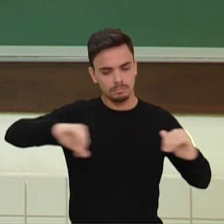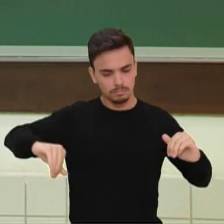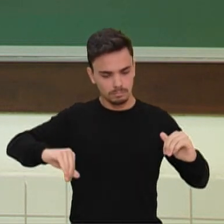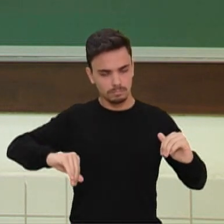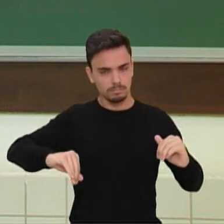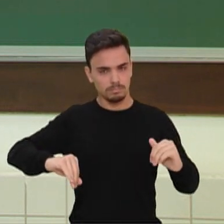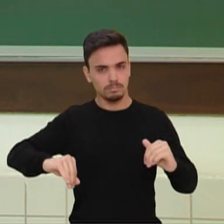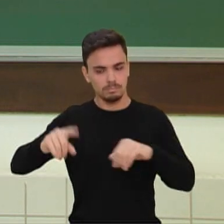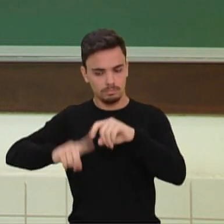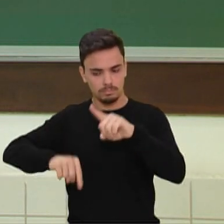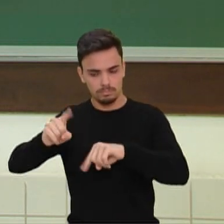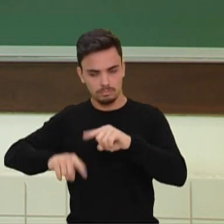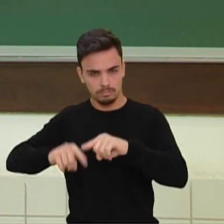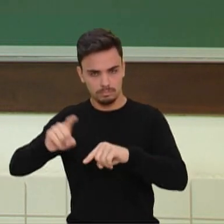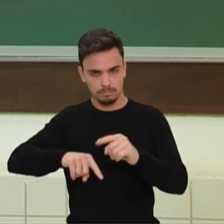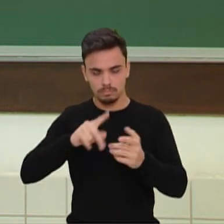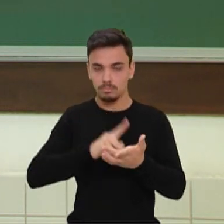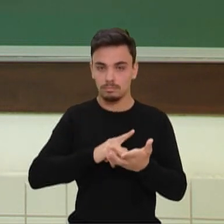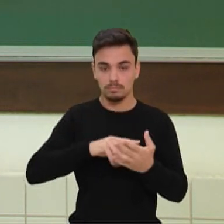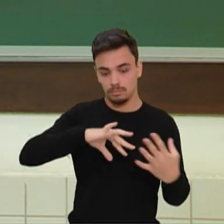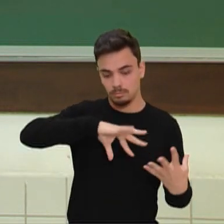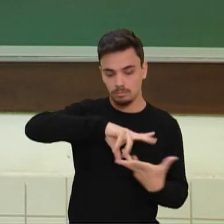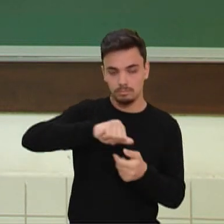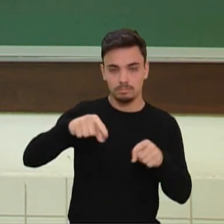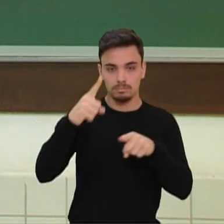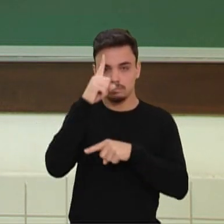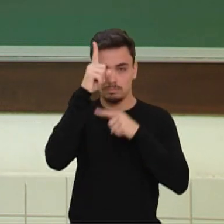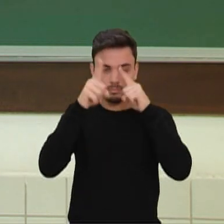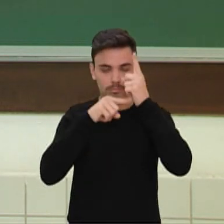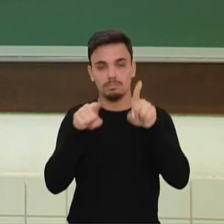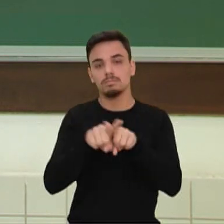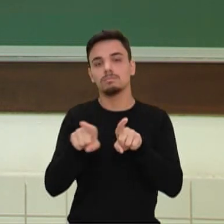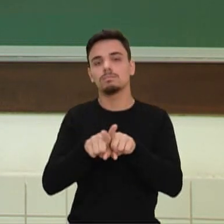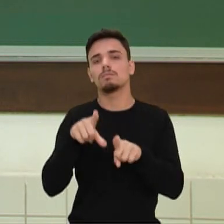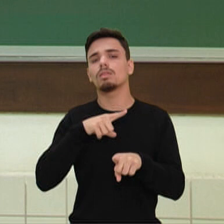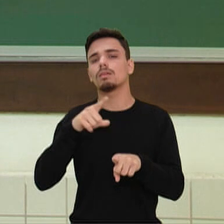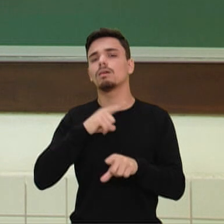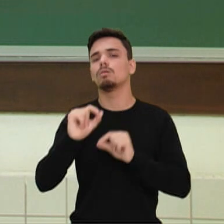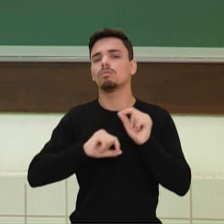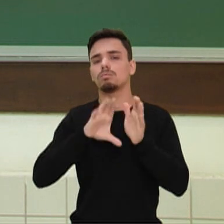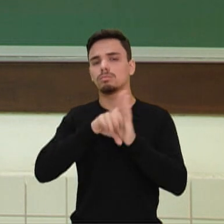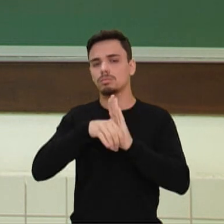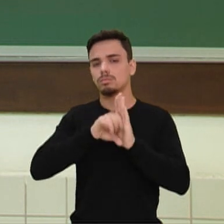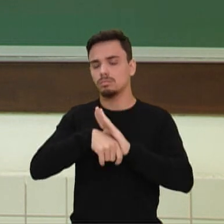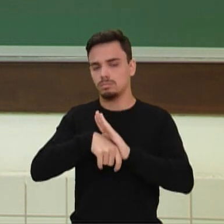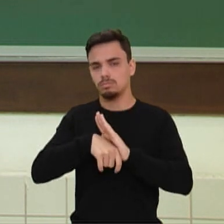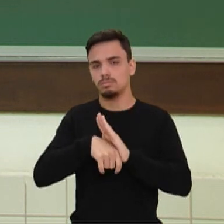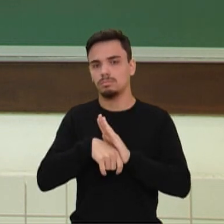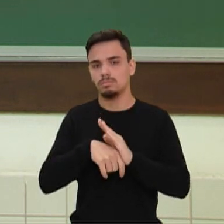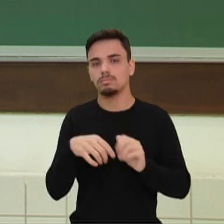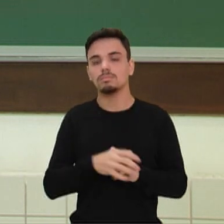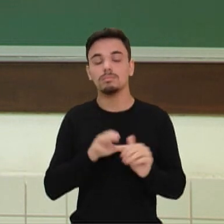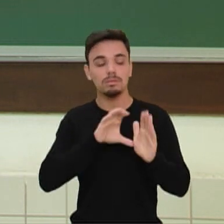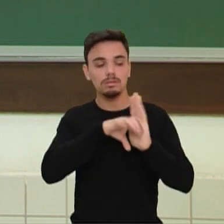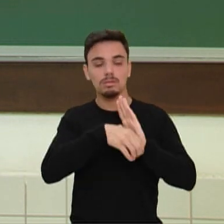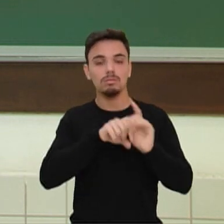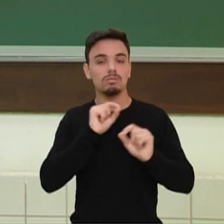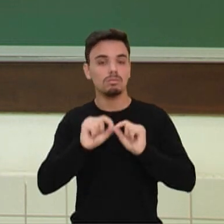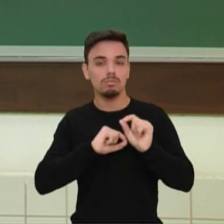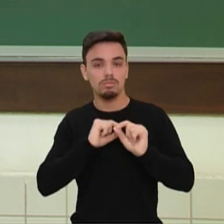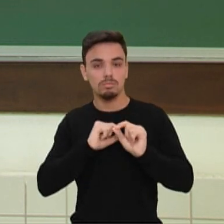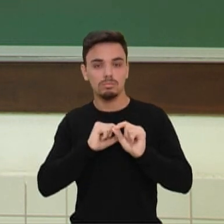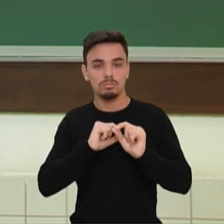física, material, e o mundo das ideias é o mundo em que existem os conceitos. E esses conceitos